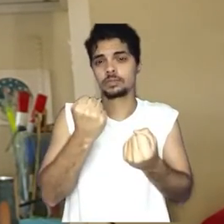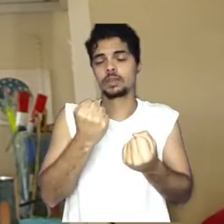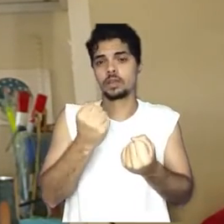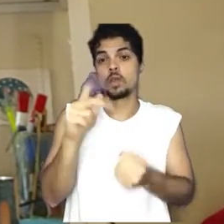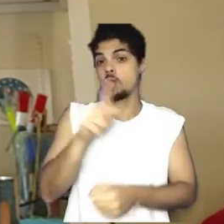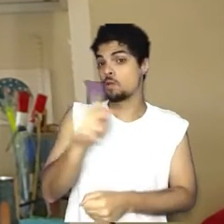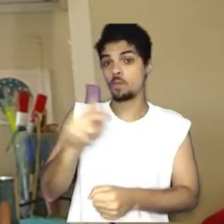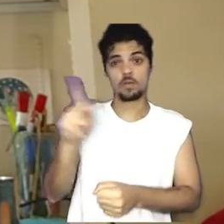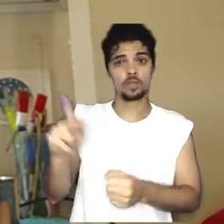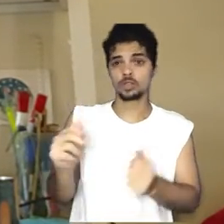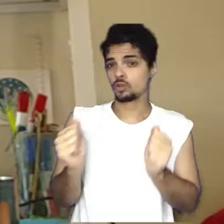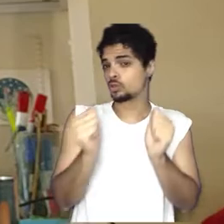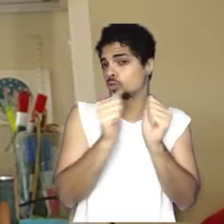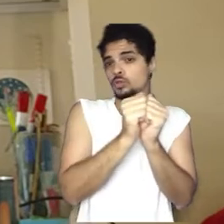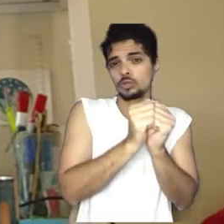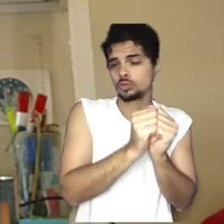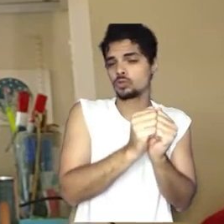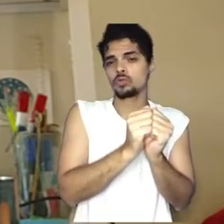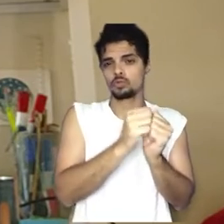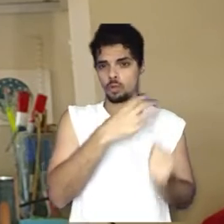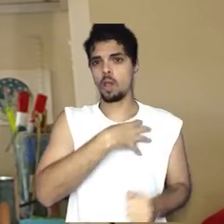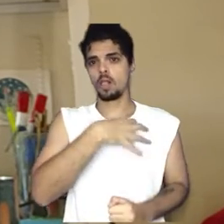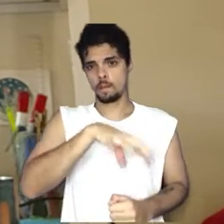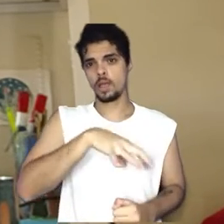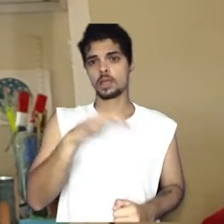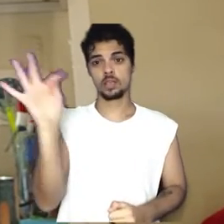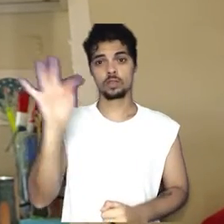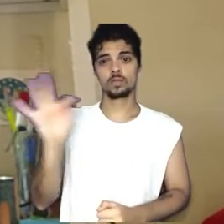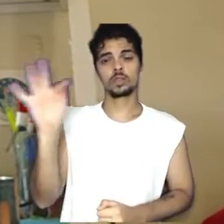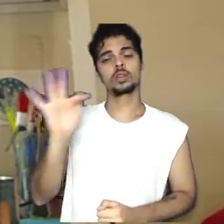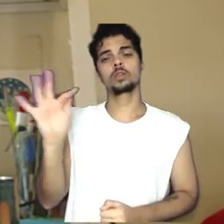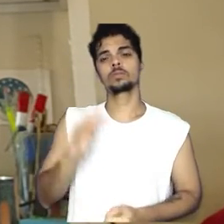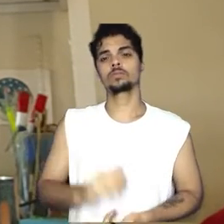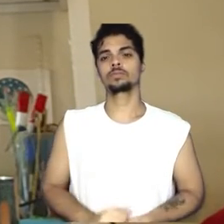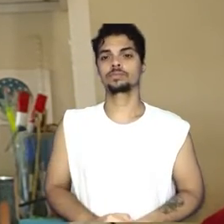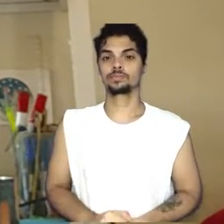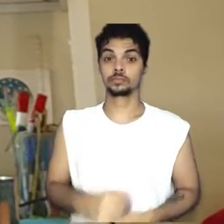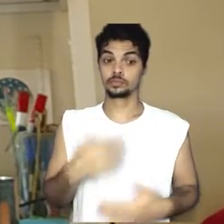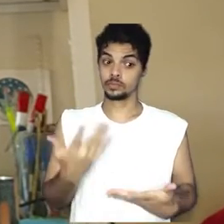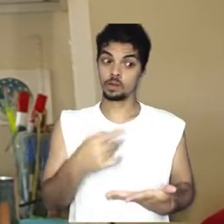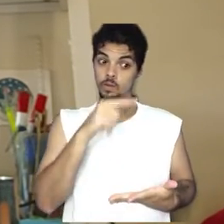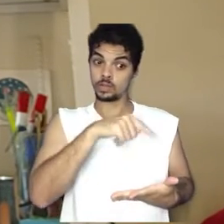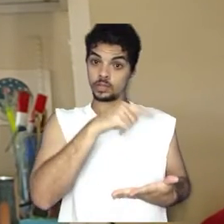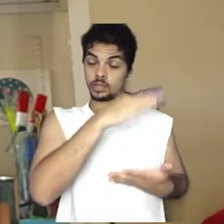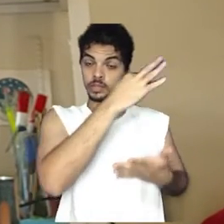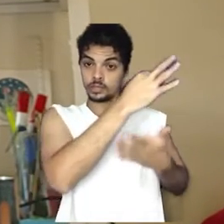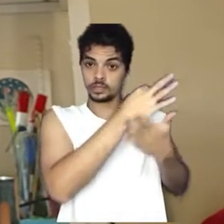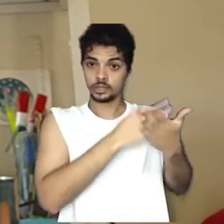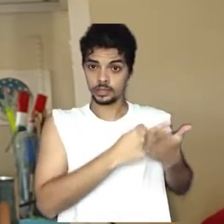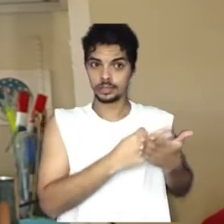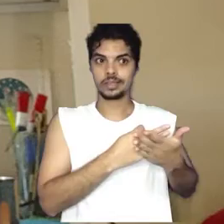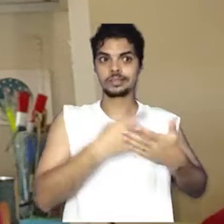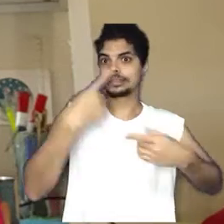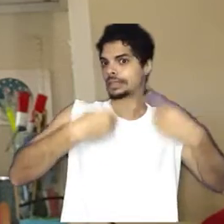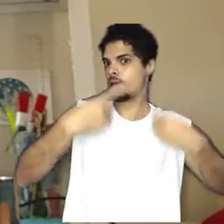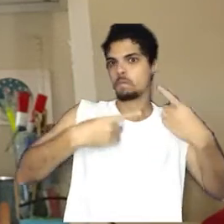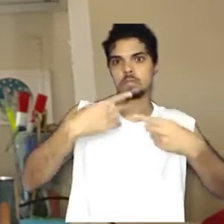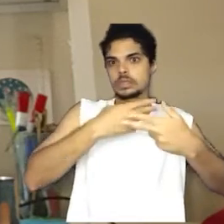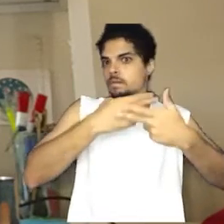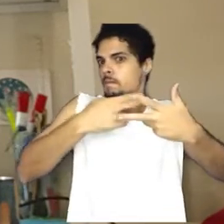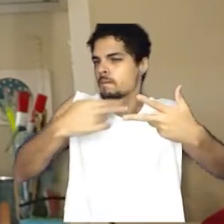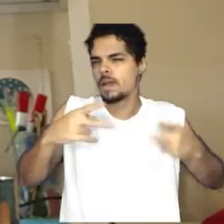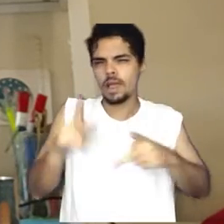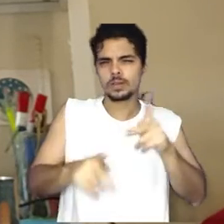da Bahia. Bom, no texto, o autor explora a participação das lideranças indígenas dentro do processo e dos